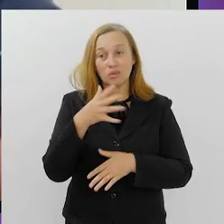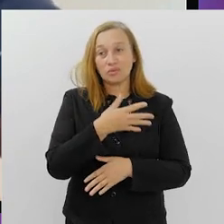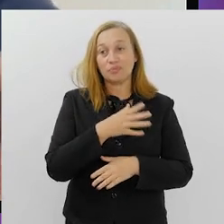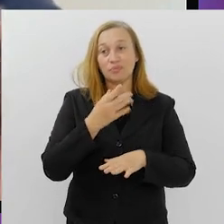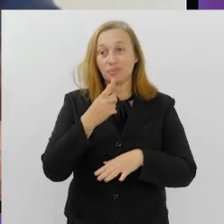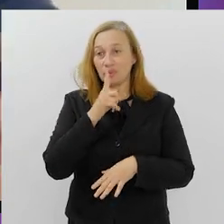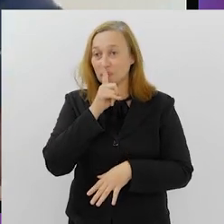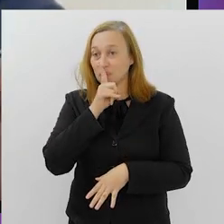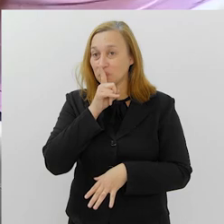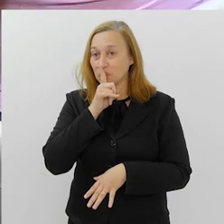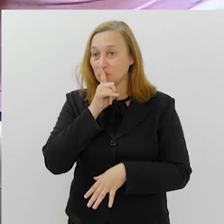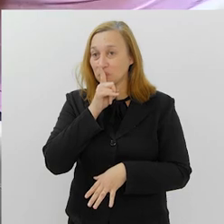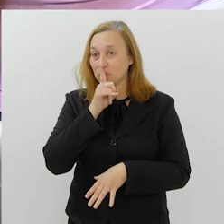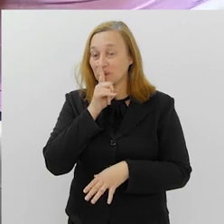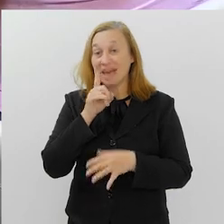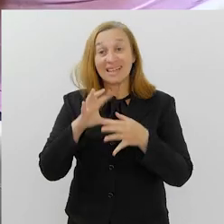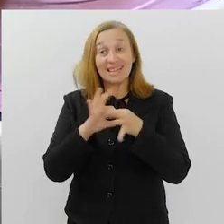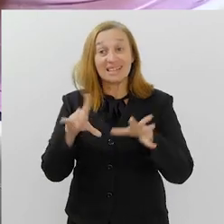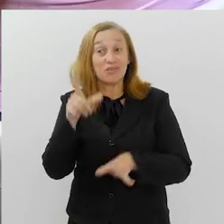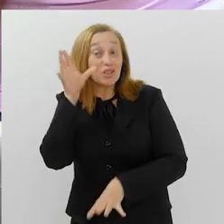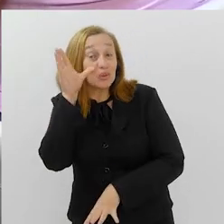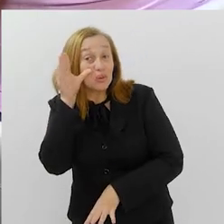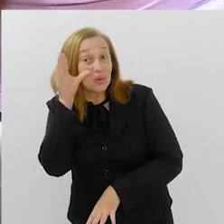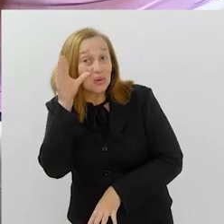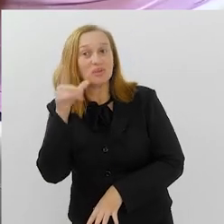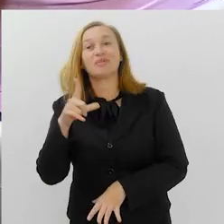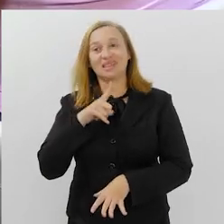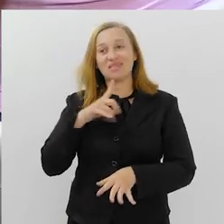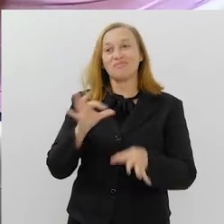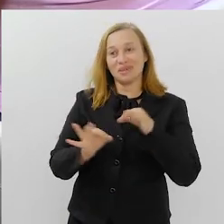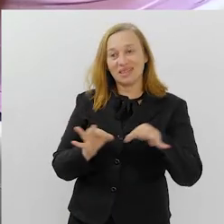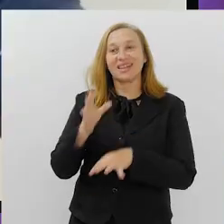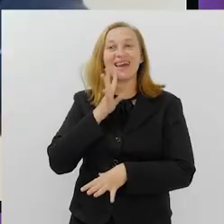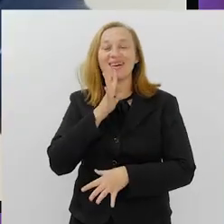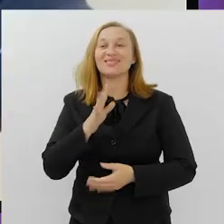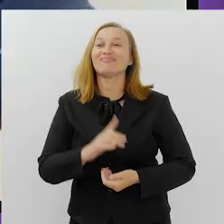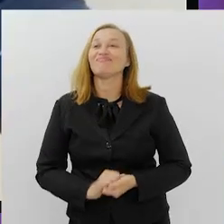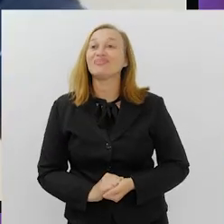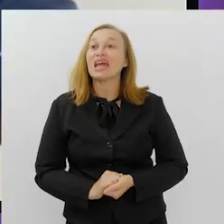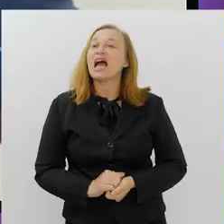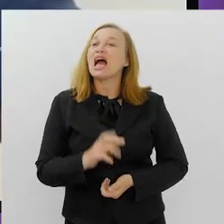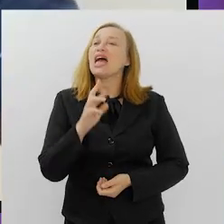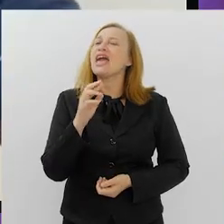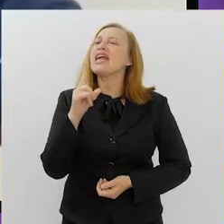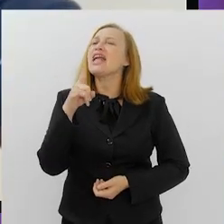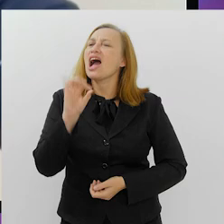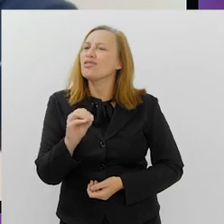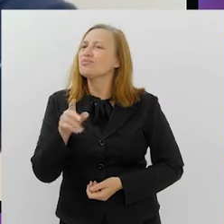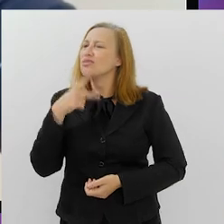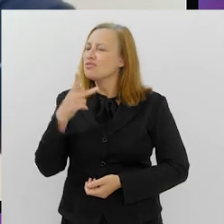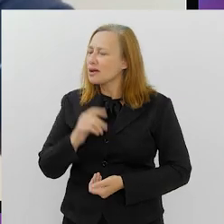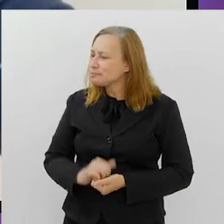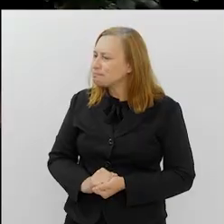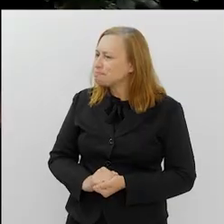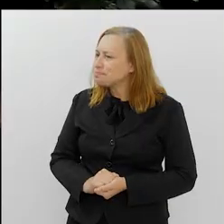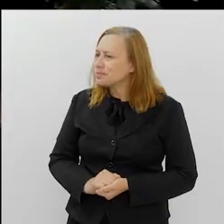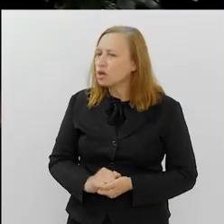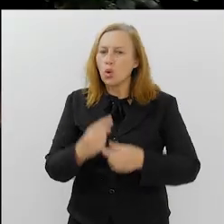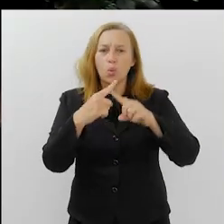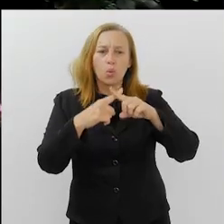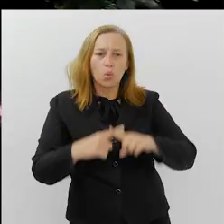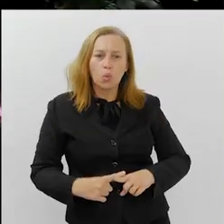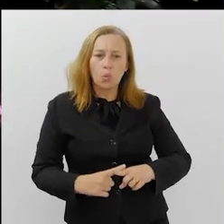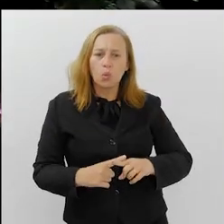eu vou ficar somente deixar isso no ar. Mas tem um projeto bacana, tem. Agora, o Reinaldo, diz pra gente aqui o seguinte: